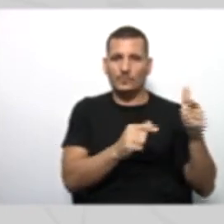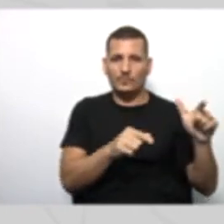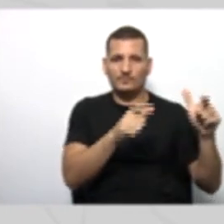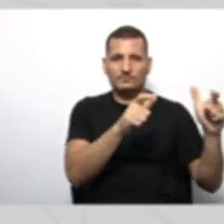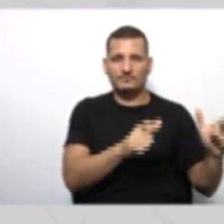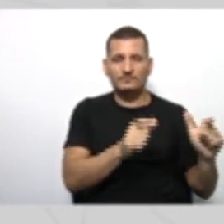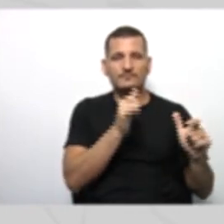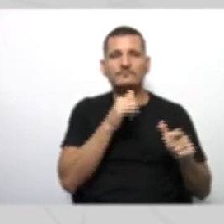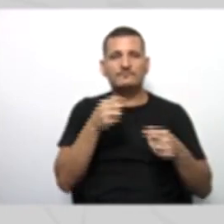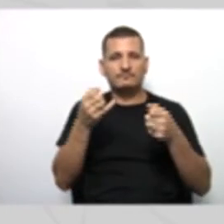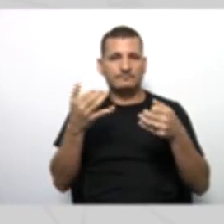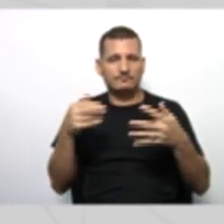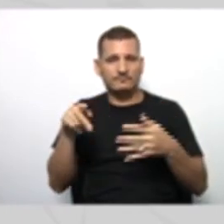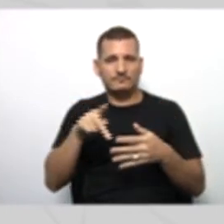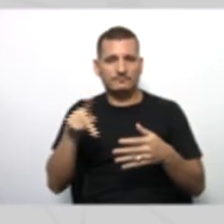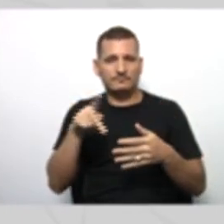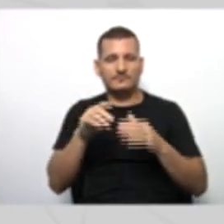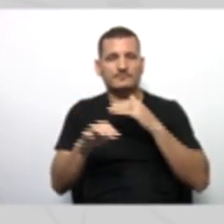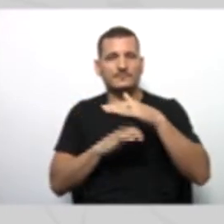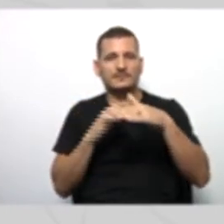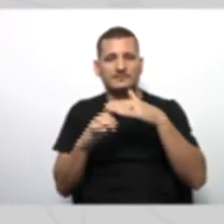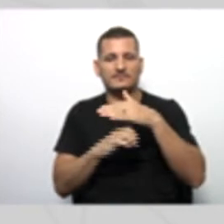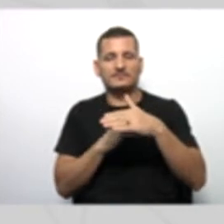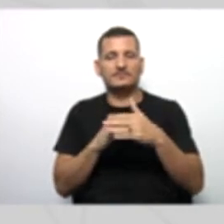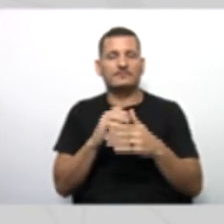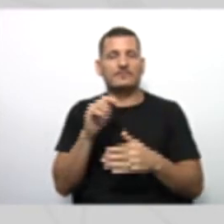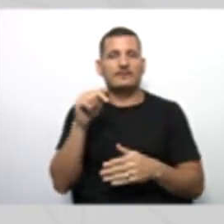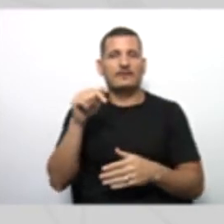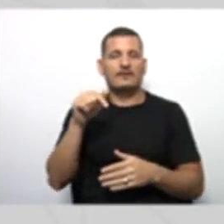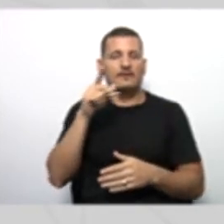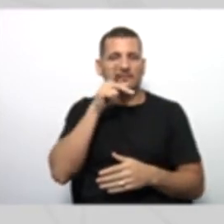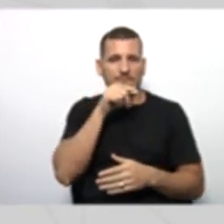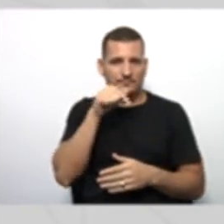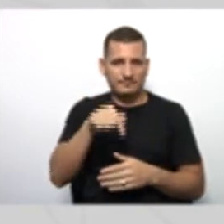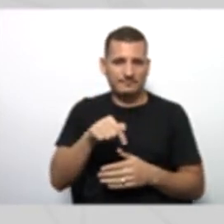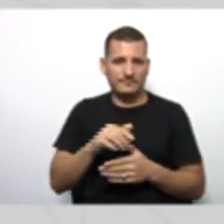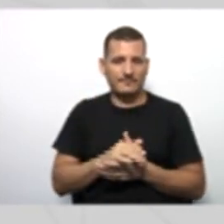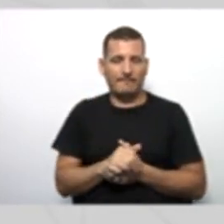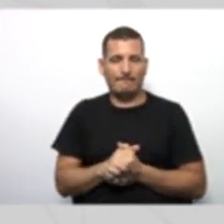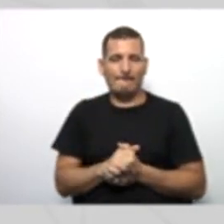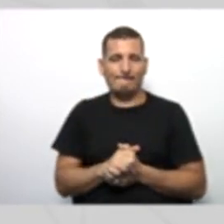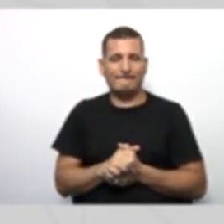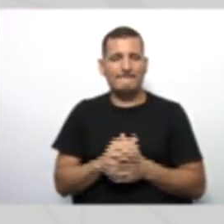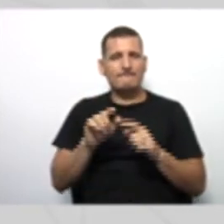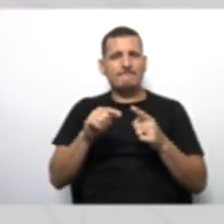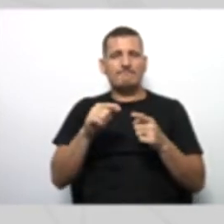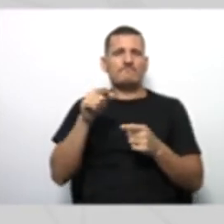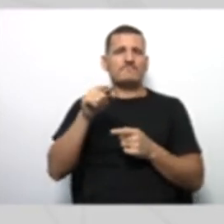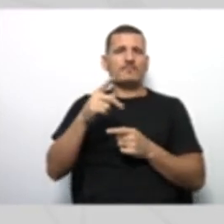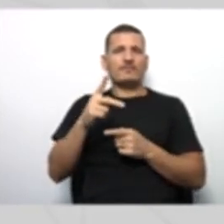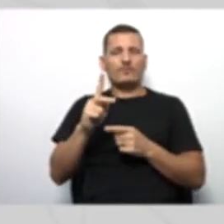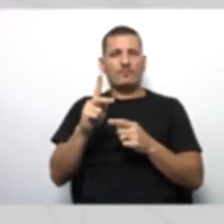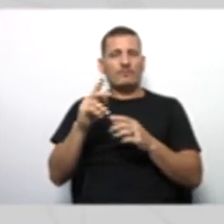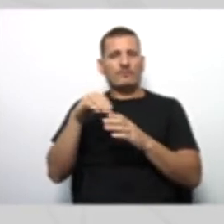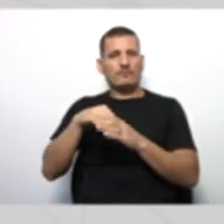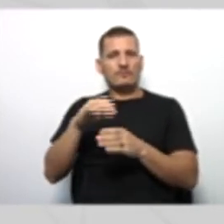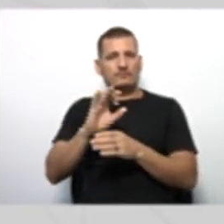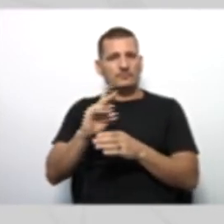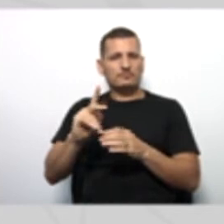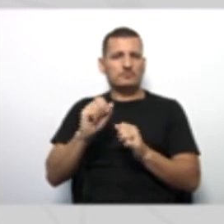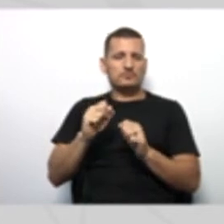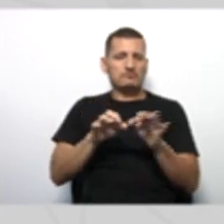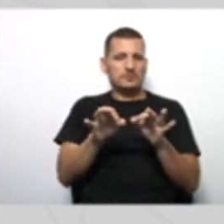preocupar, eu deixo isso aí lá para o final da minha tabela de riscos, ok? Depois que a